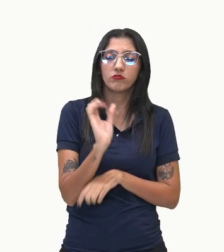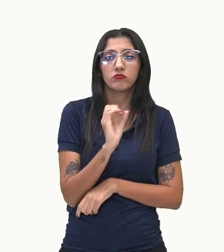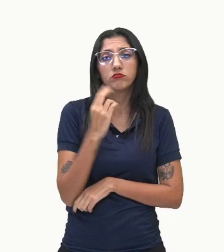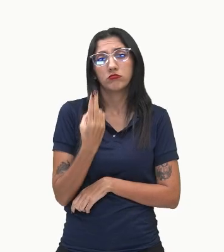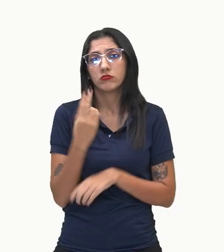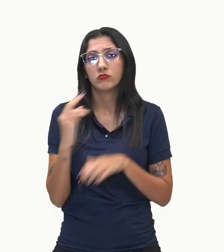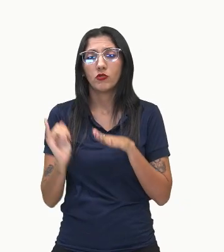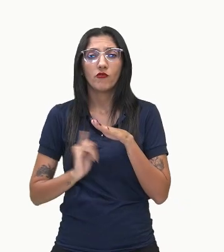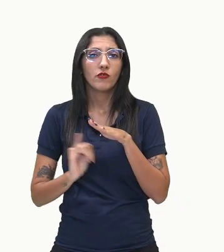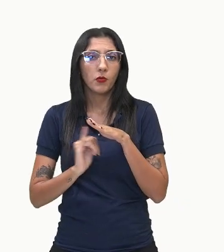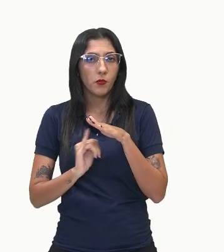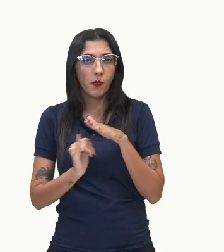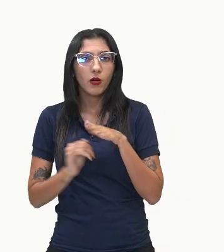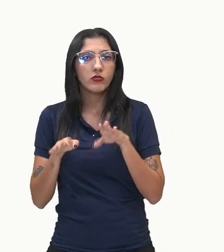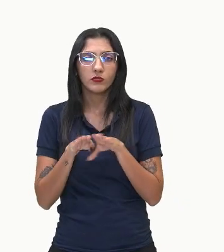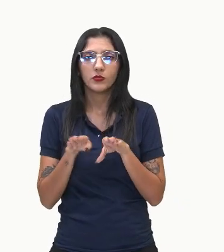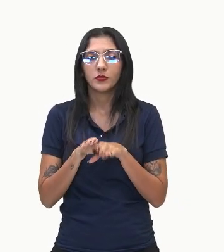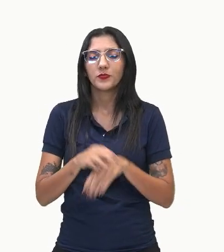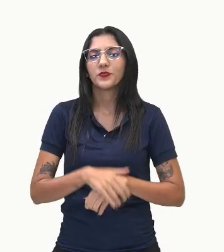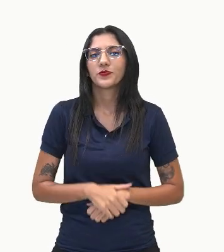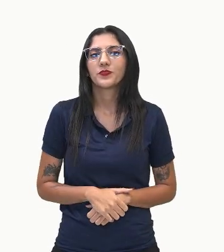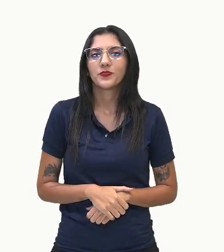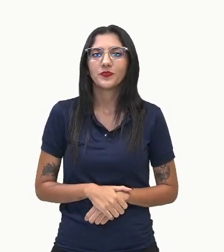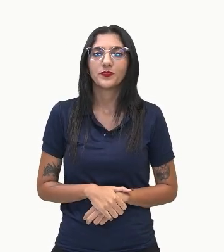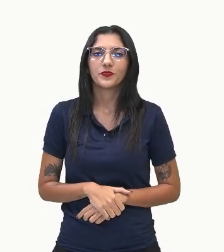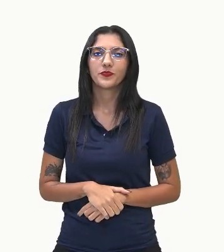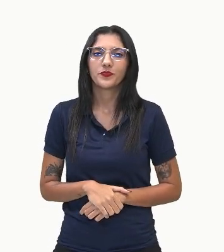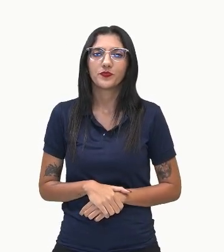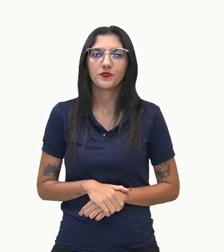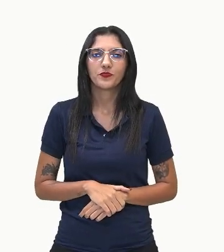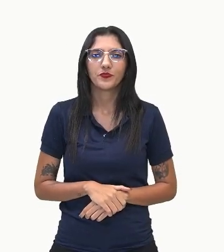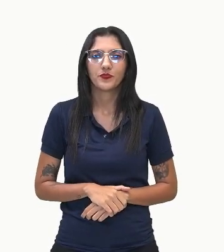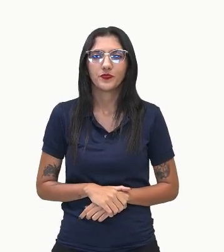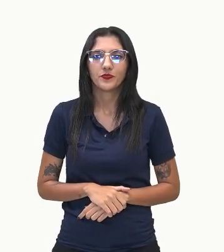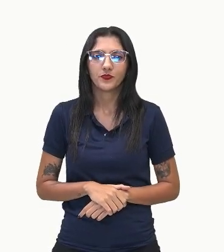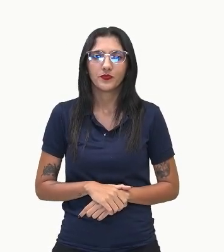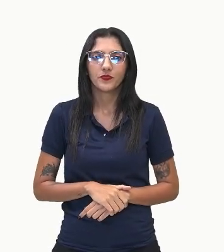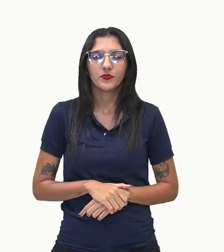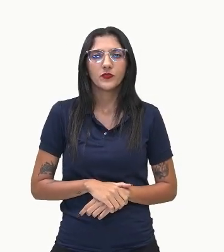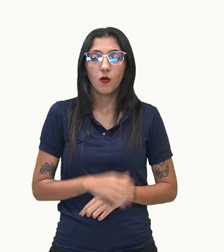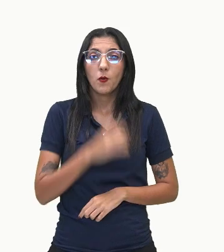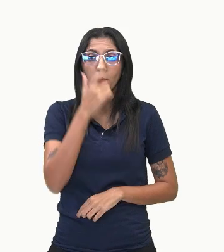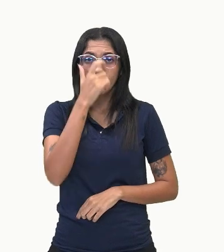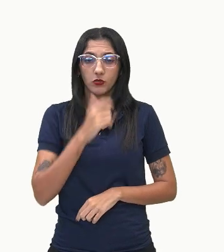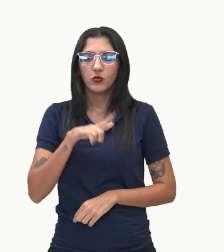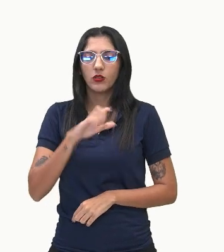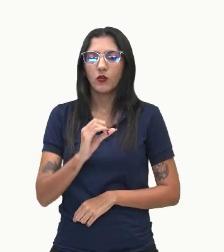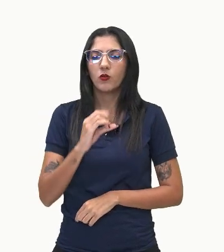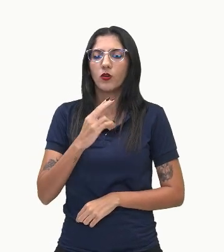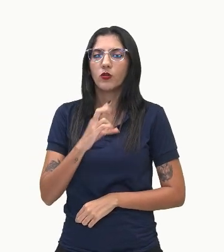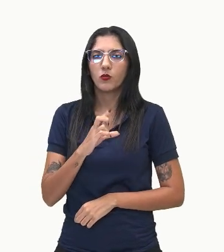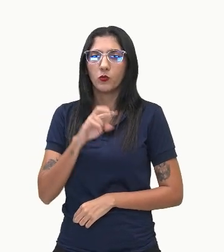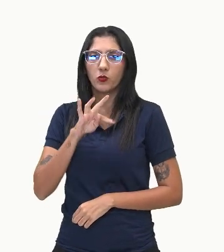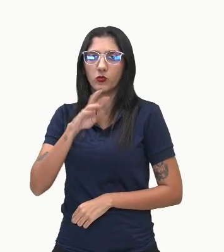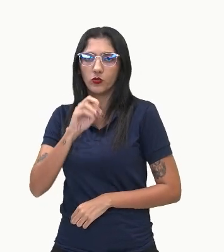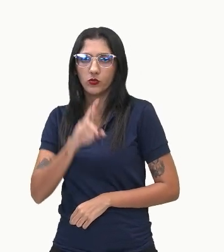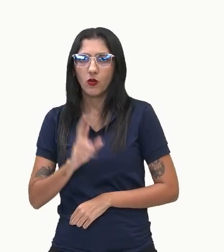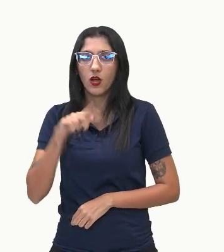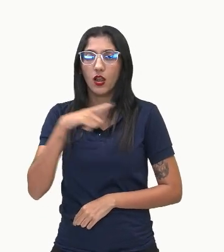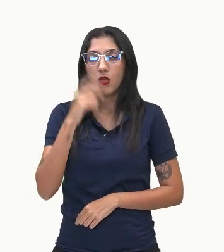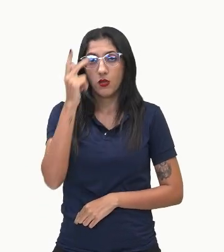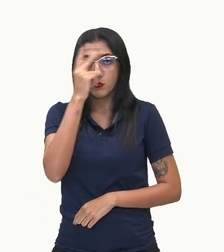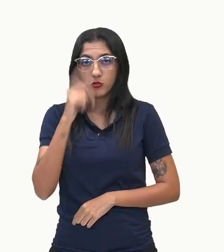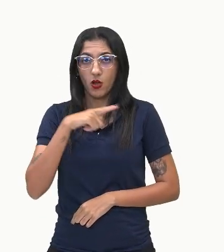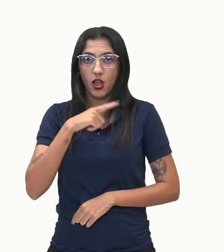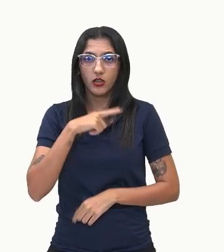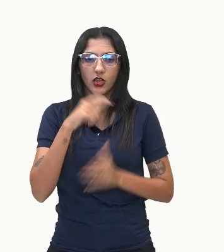uma linguagem informal. O locutor é a pessoa que está emitindo a